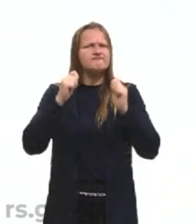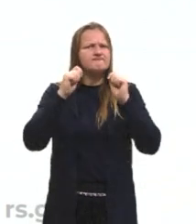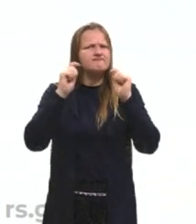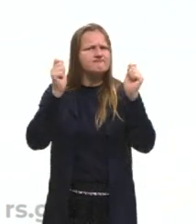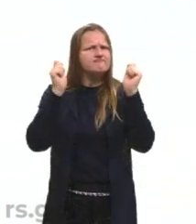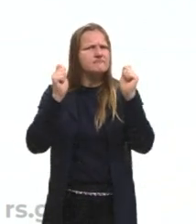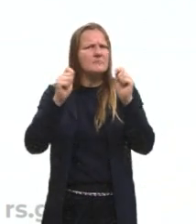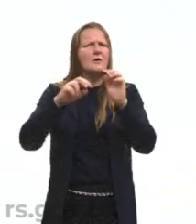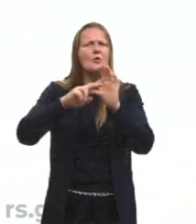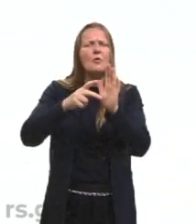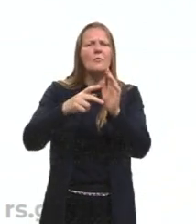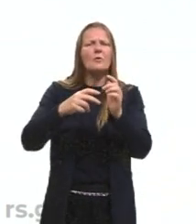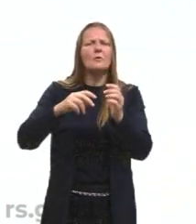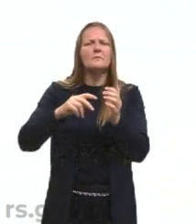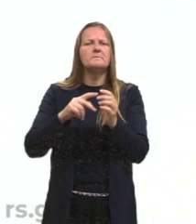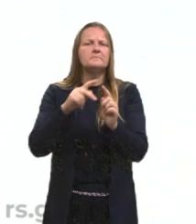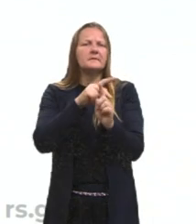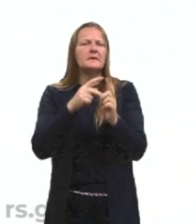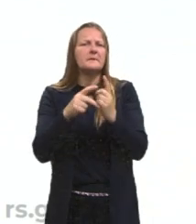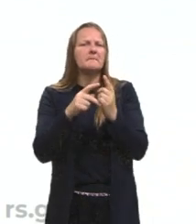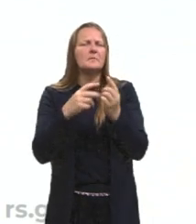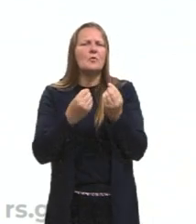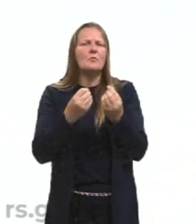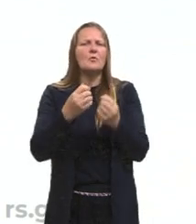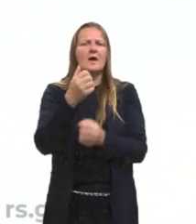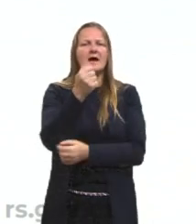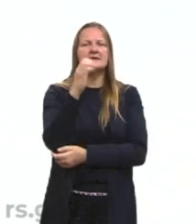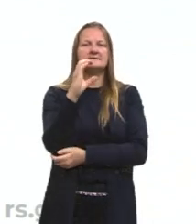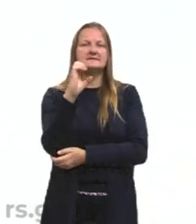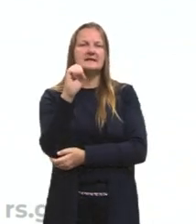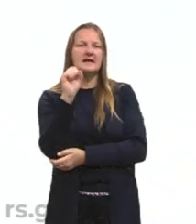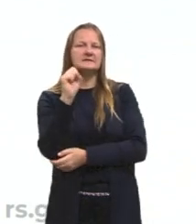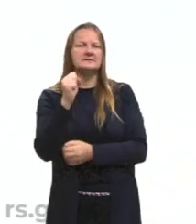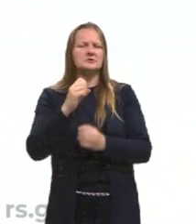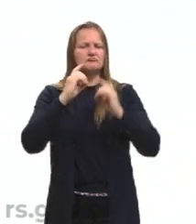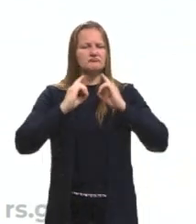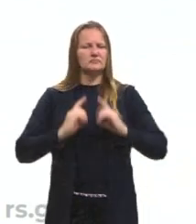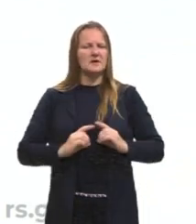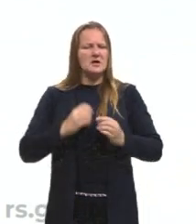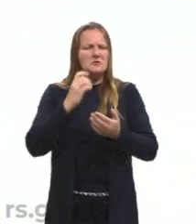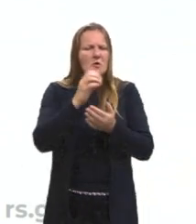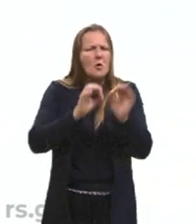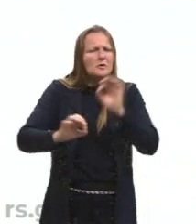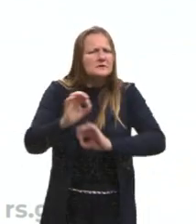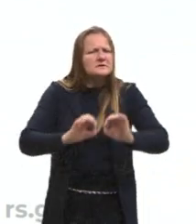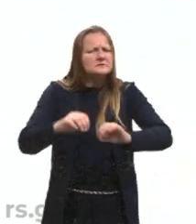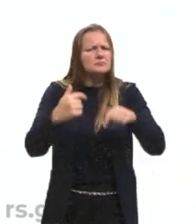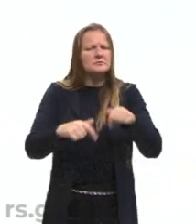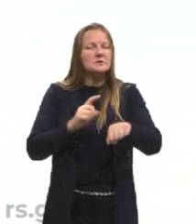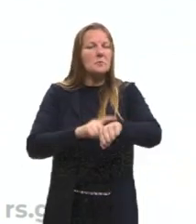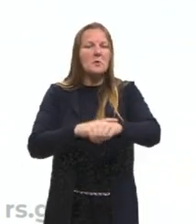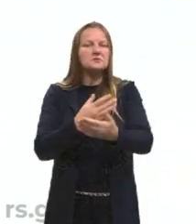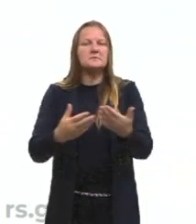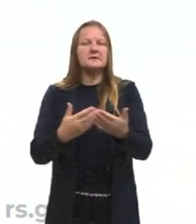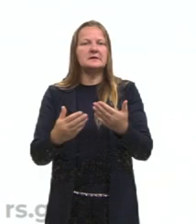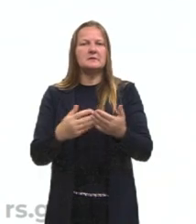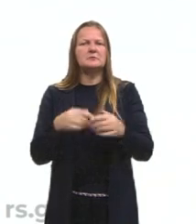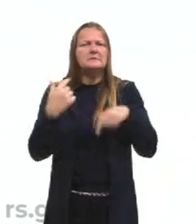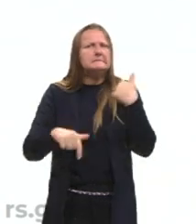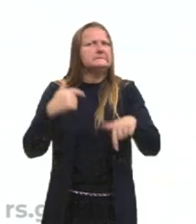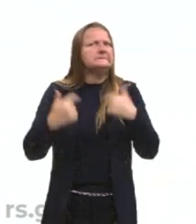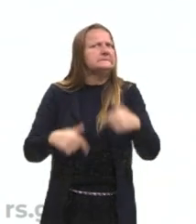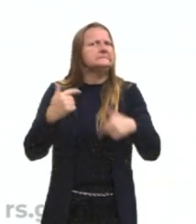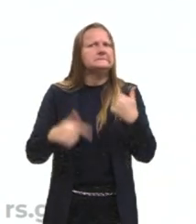isso essa asese né no sentido de disciplina trabalho não perder tempo não